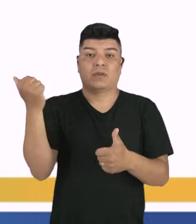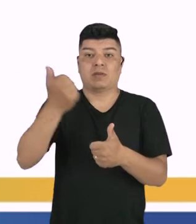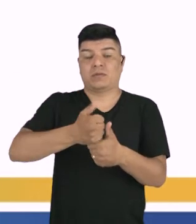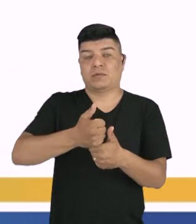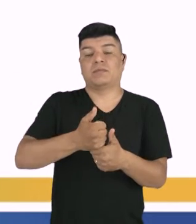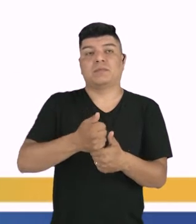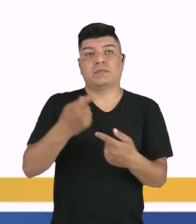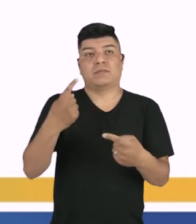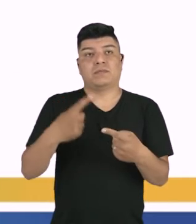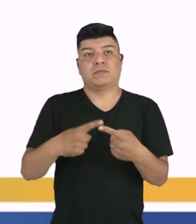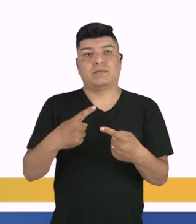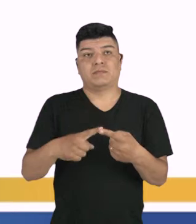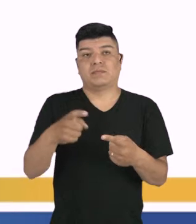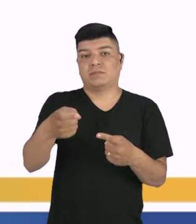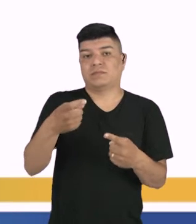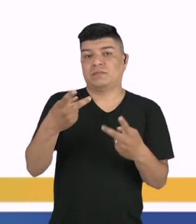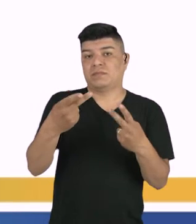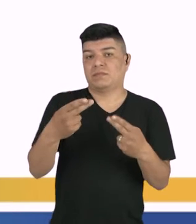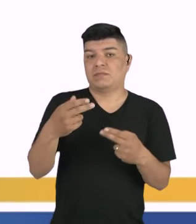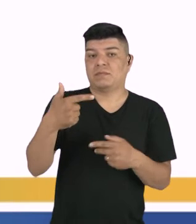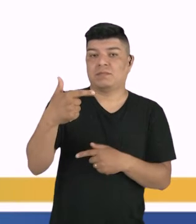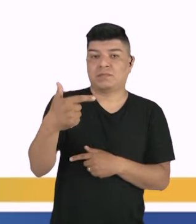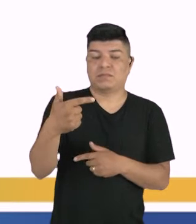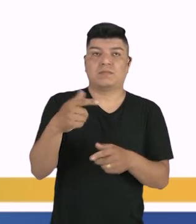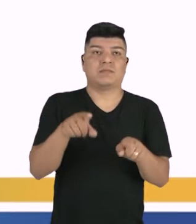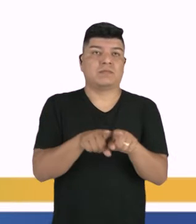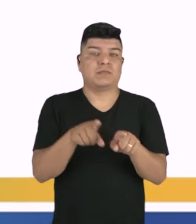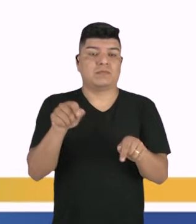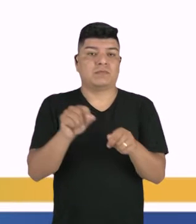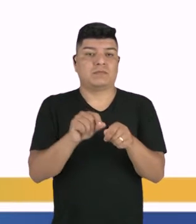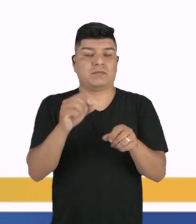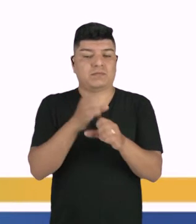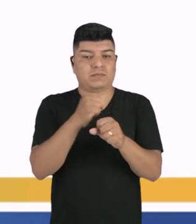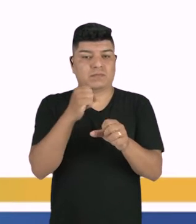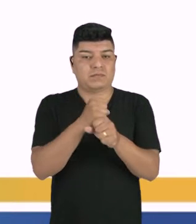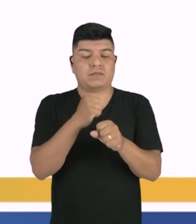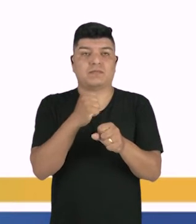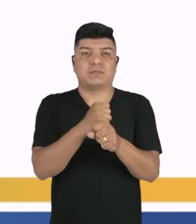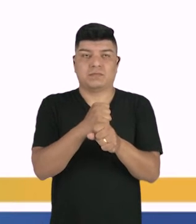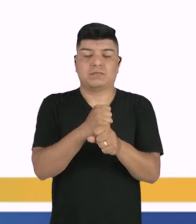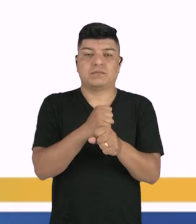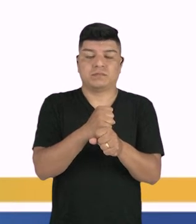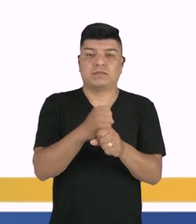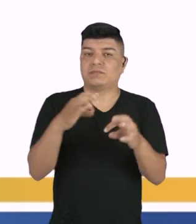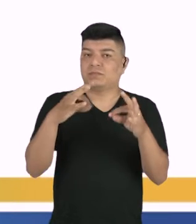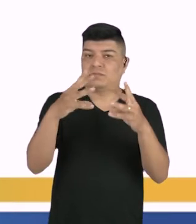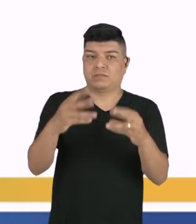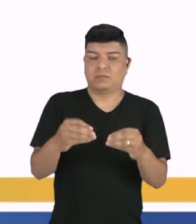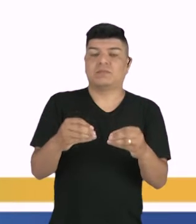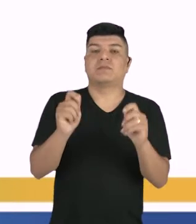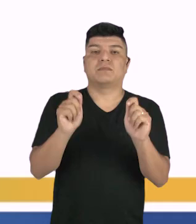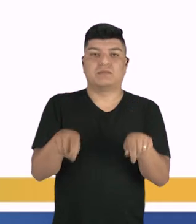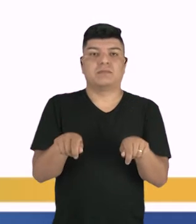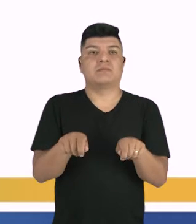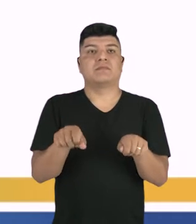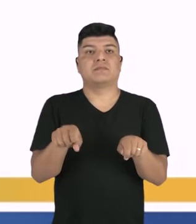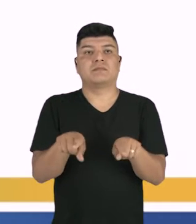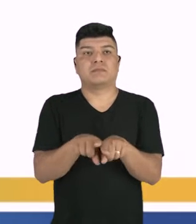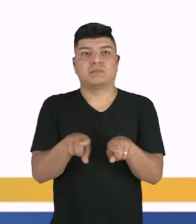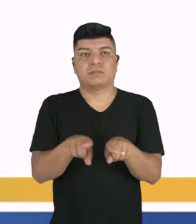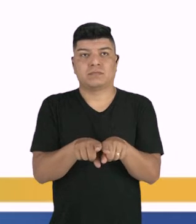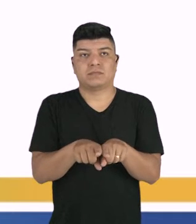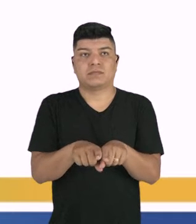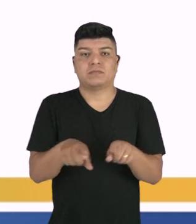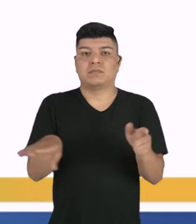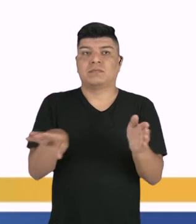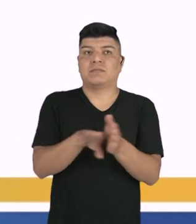é cossecante de x igual a 2, fazendo os cálculos, os meios pelos extremos, podemos fazer assim, chegamos